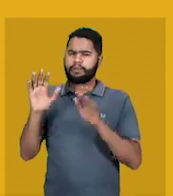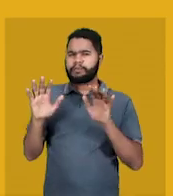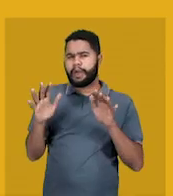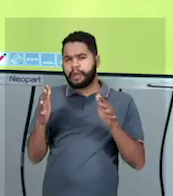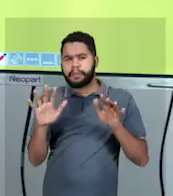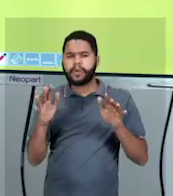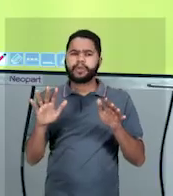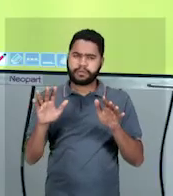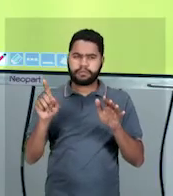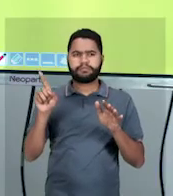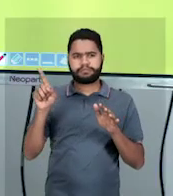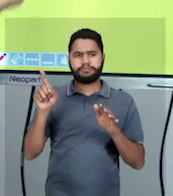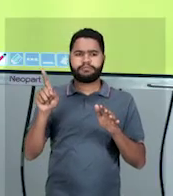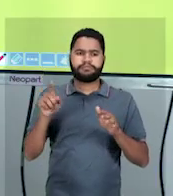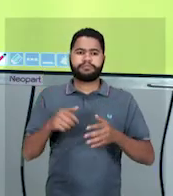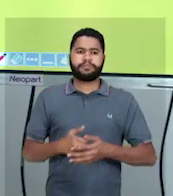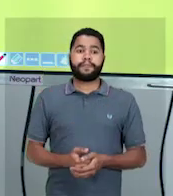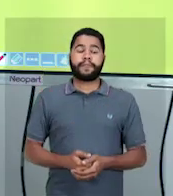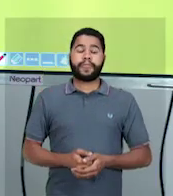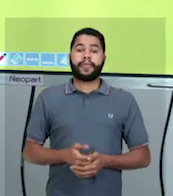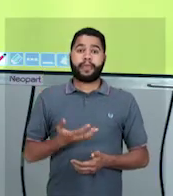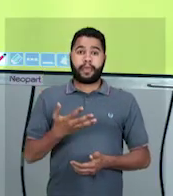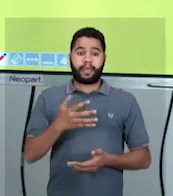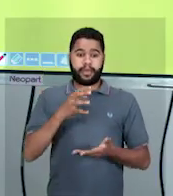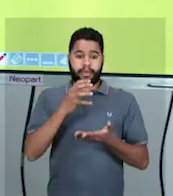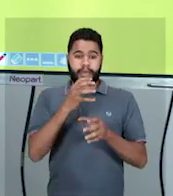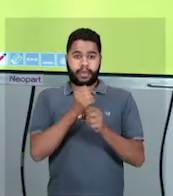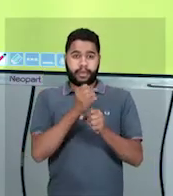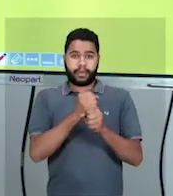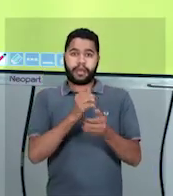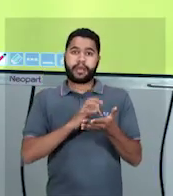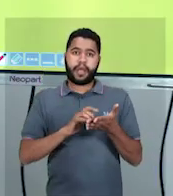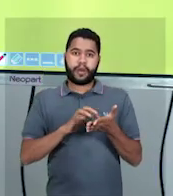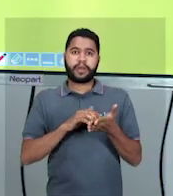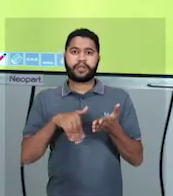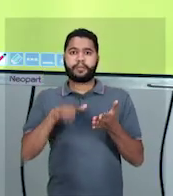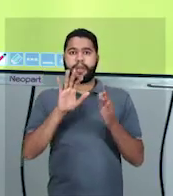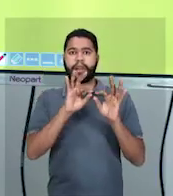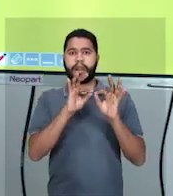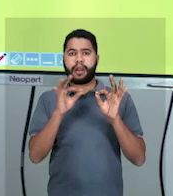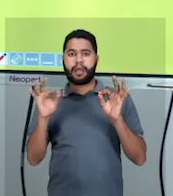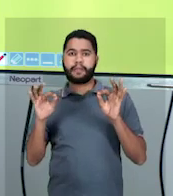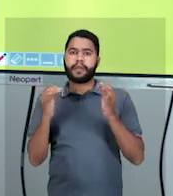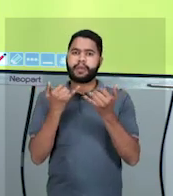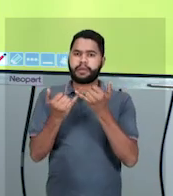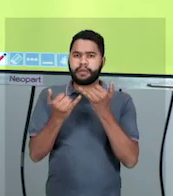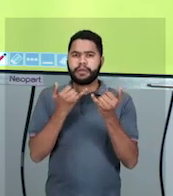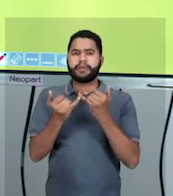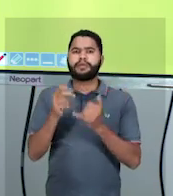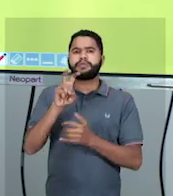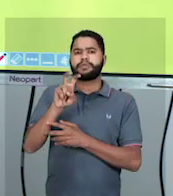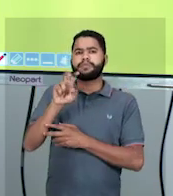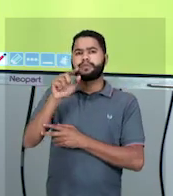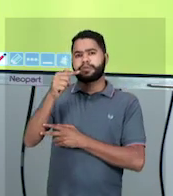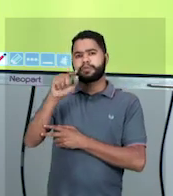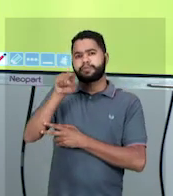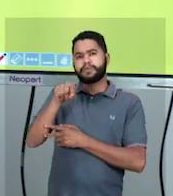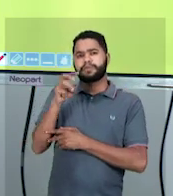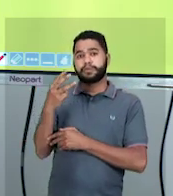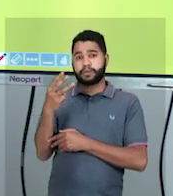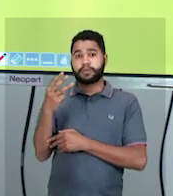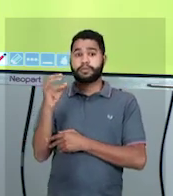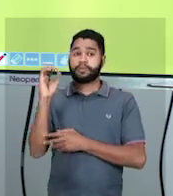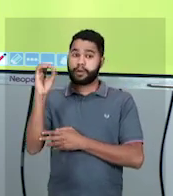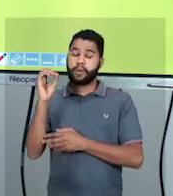tá esse valor calculadora vai ter mais caso desse mais mas o nosso valor aproximado a 57. 3°